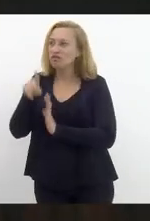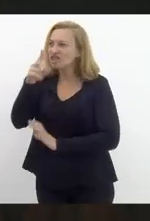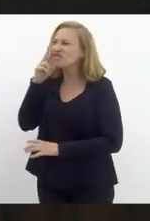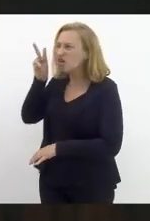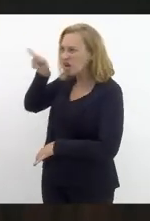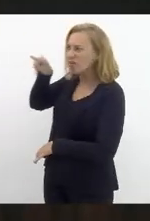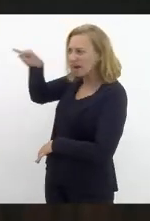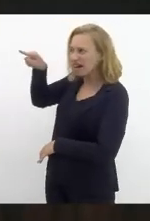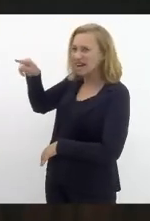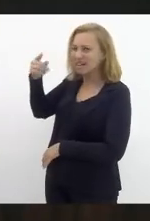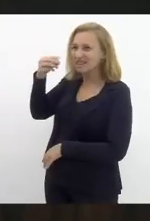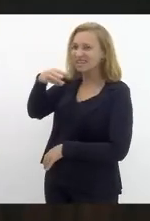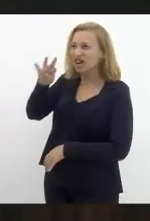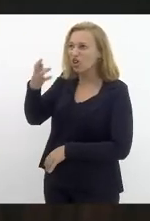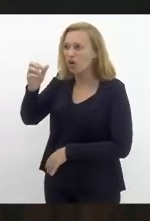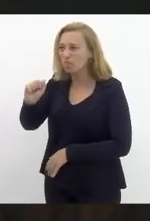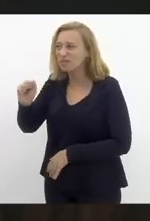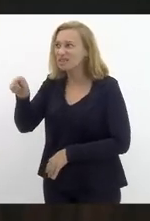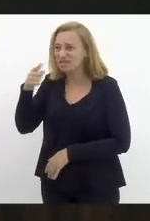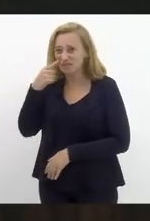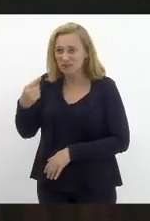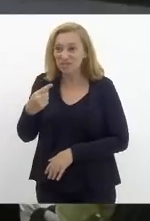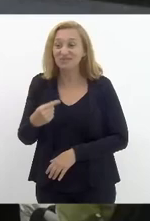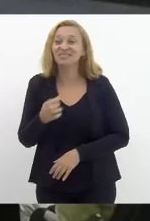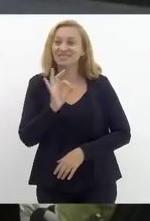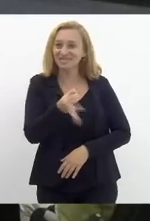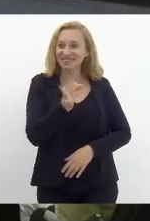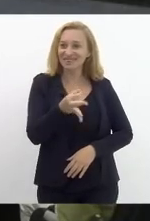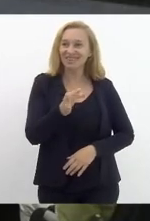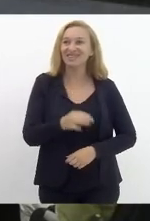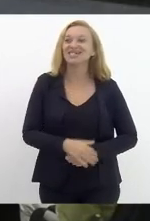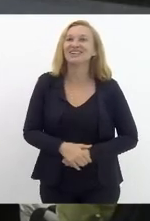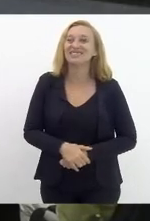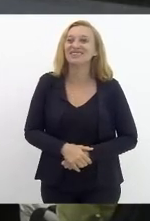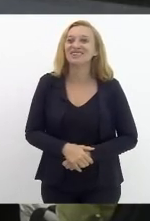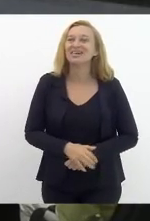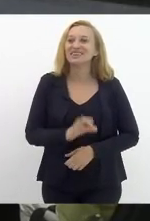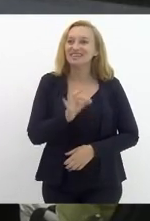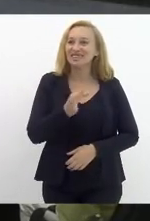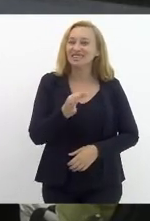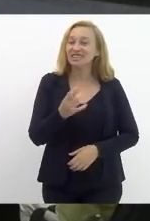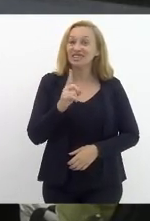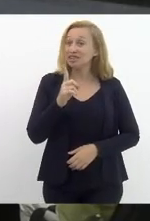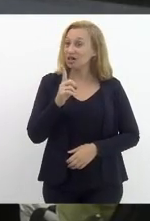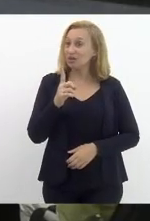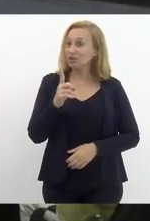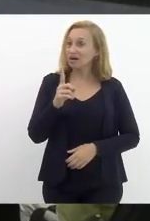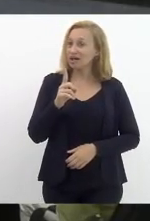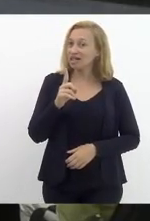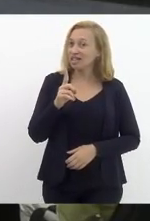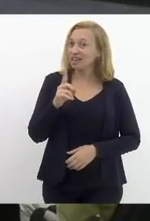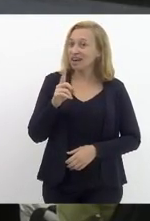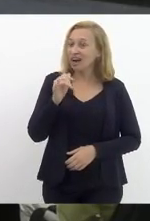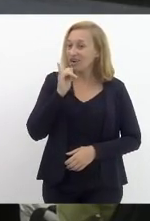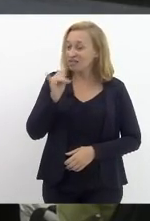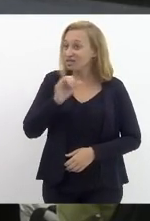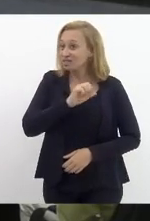sabia? Na necrópsia. Com certeza. Isso não é uma ameaça. É um